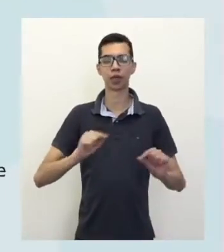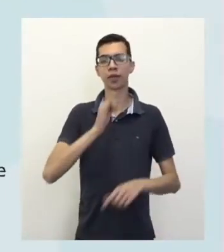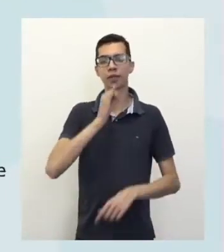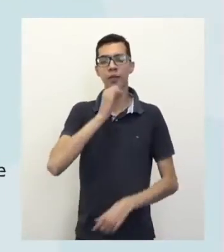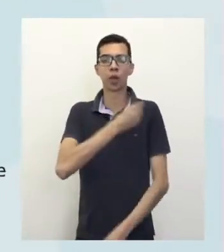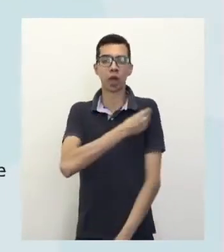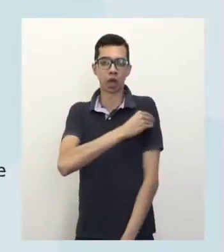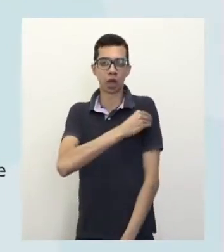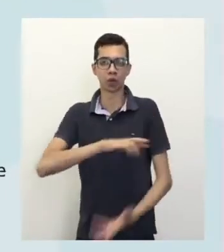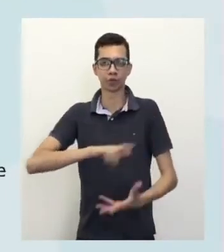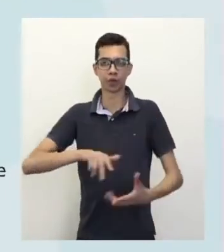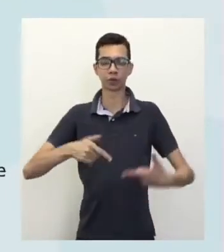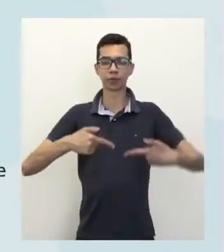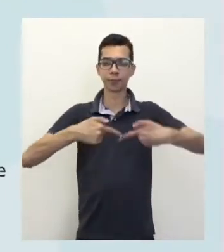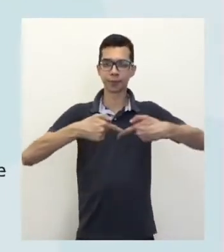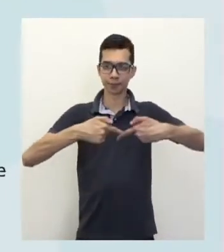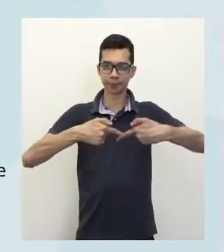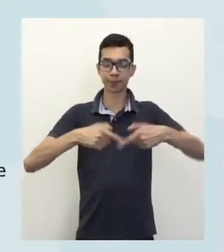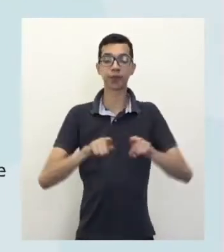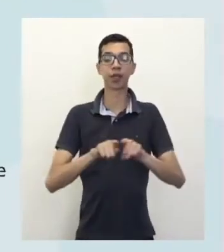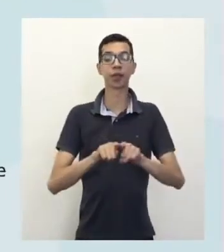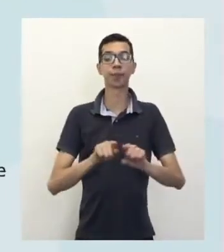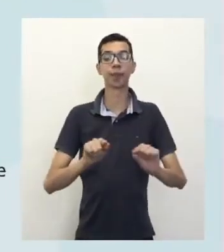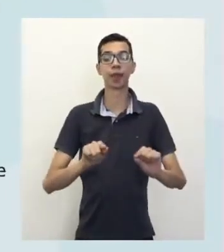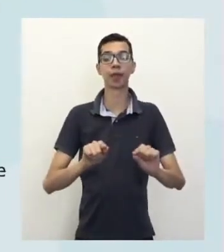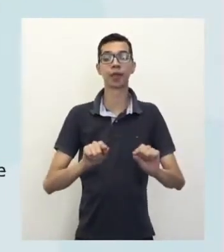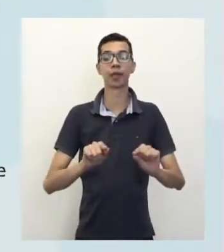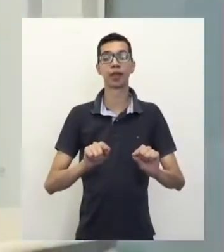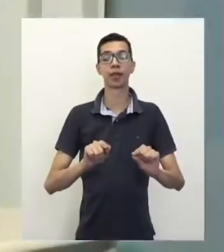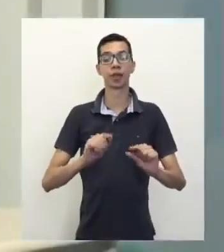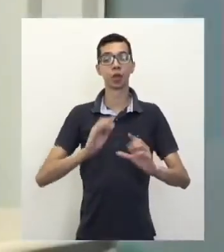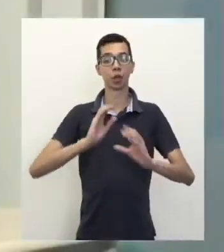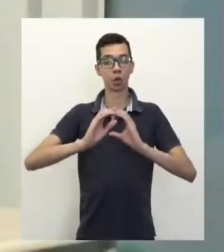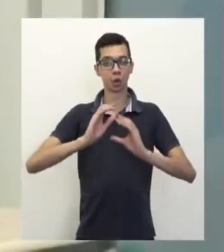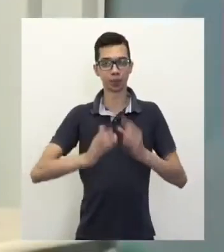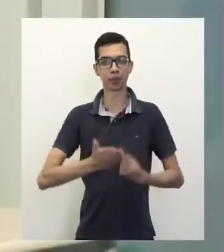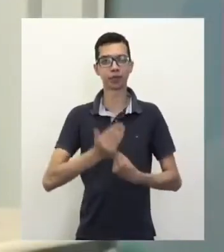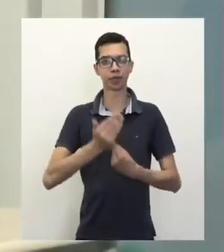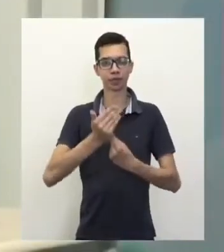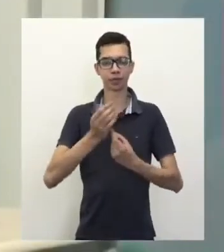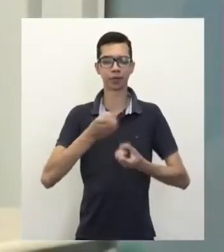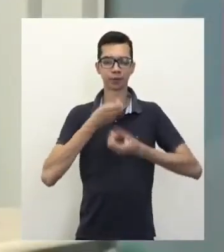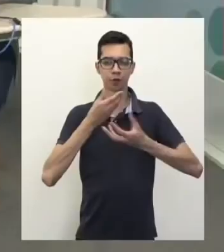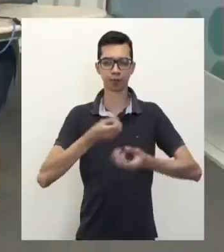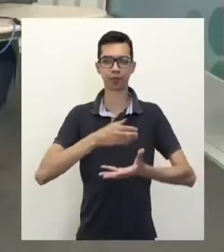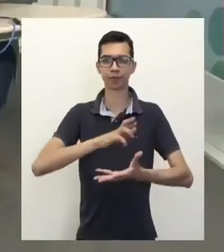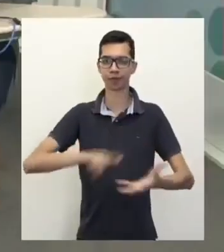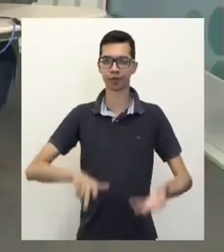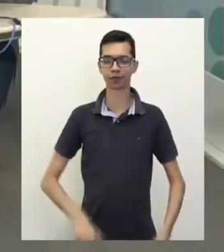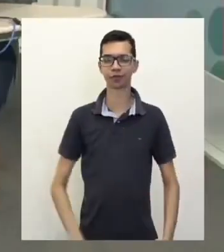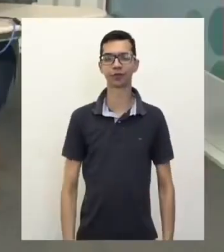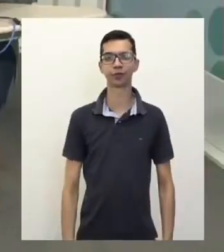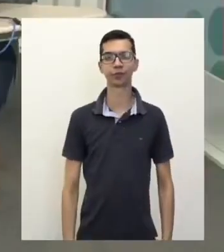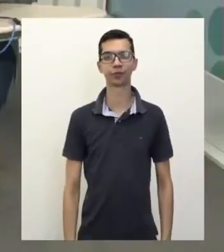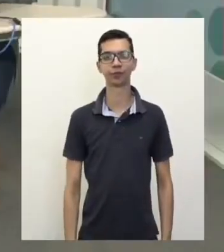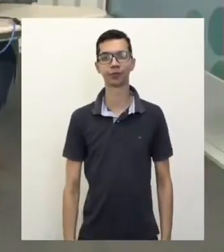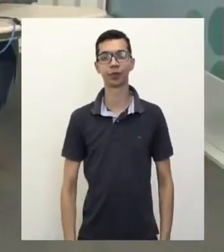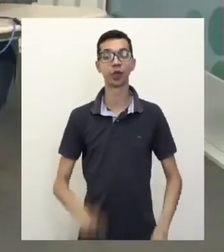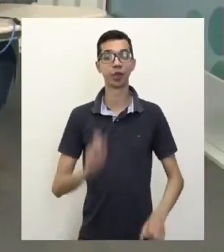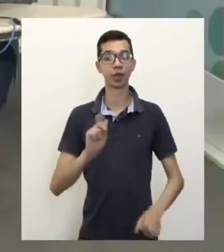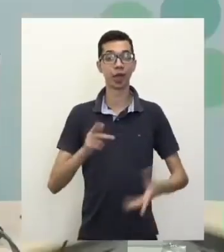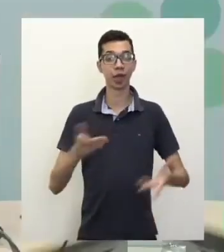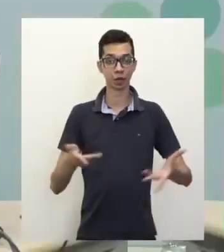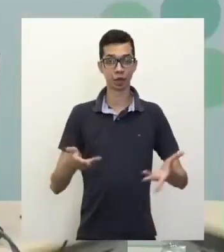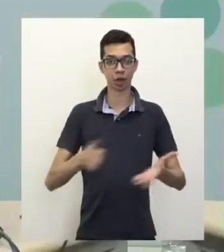de informação e comunicação. Então, esses são os destaques, professora. Muito bem. E agora nós vamos para uma atividade,